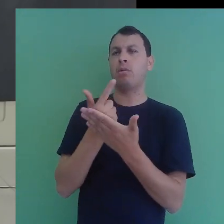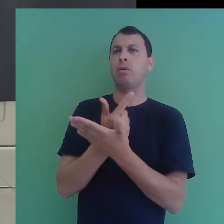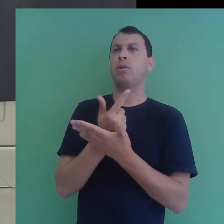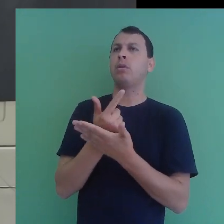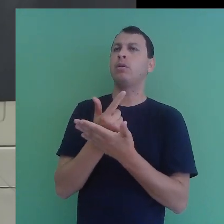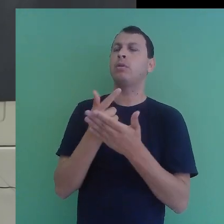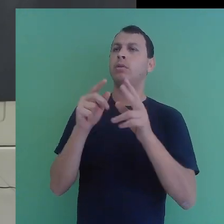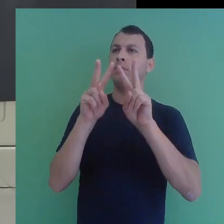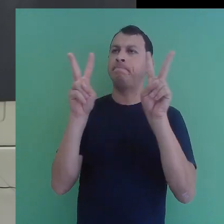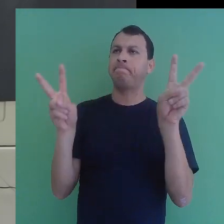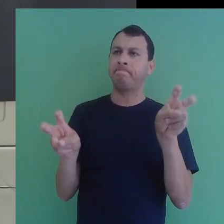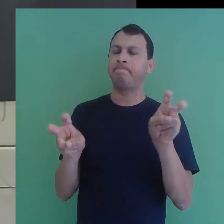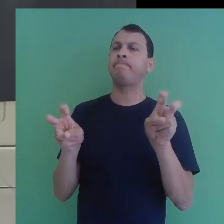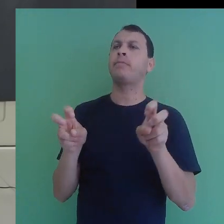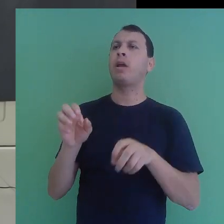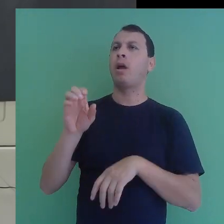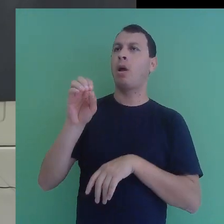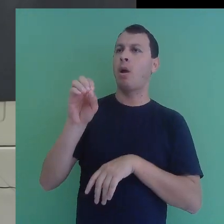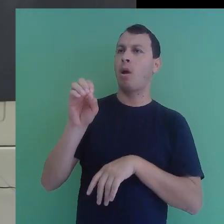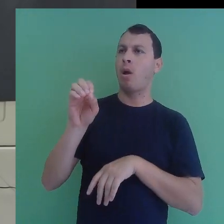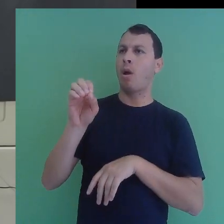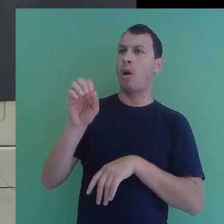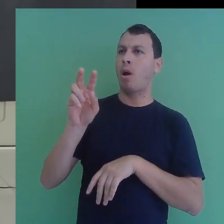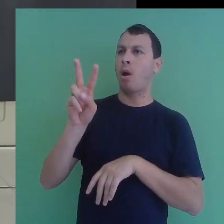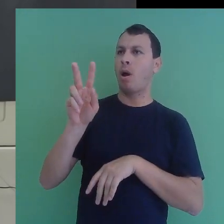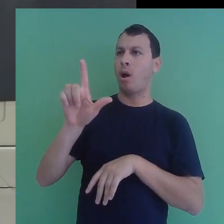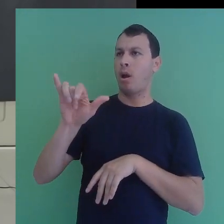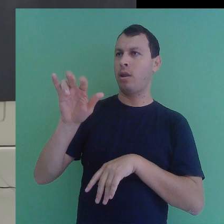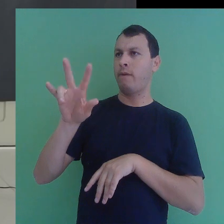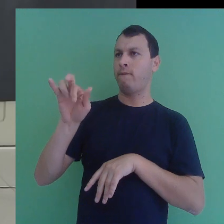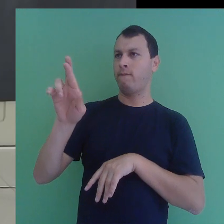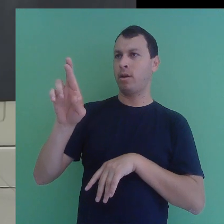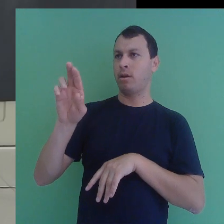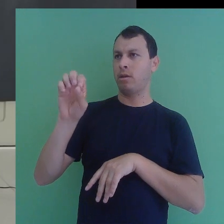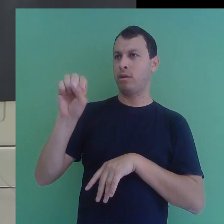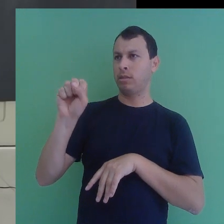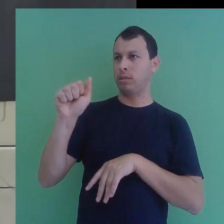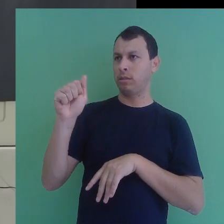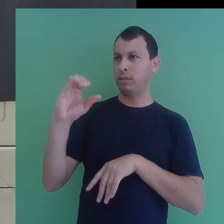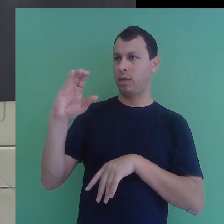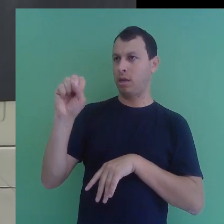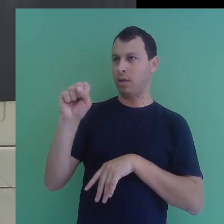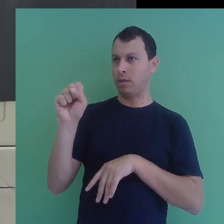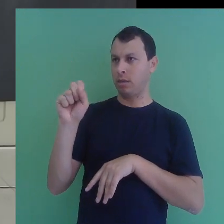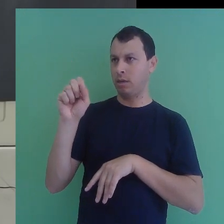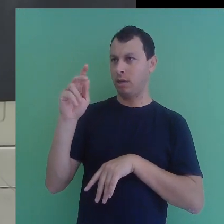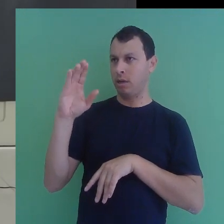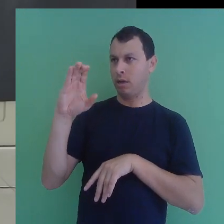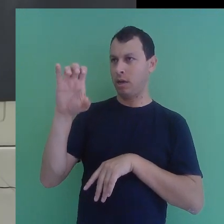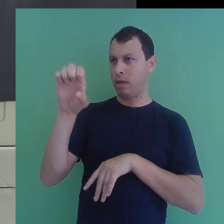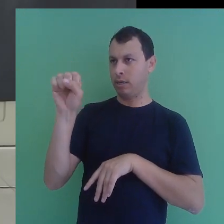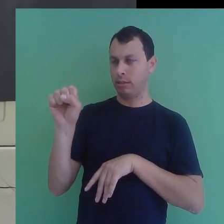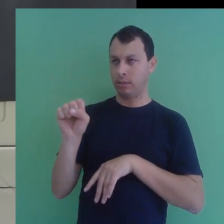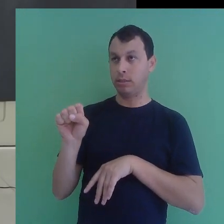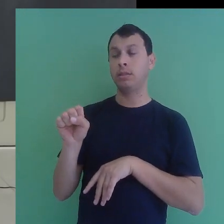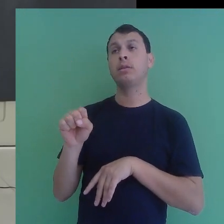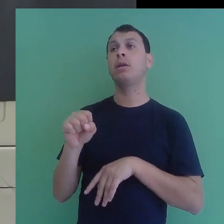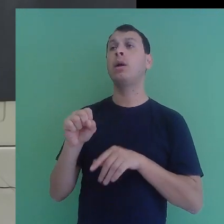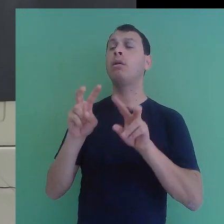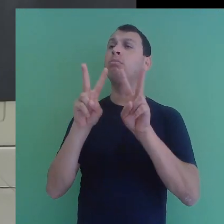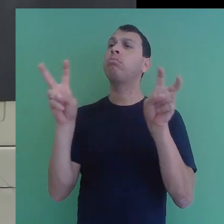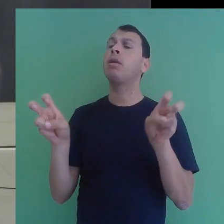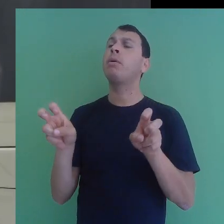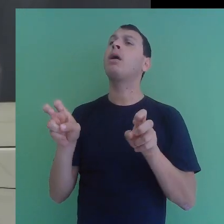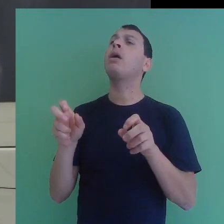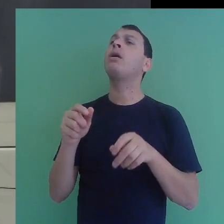livro do psicólogo Oliver Sacks. O nome do livro é Vendo Vozes. É um livro maravilhoso para quem quer começar a aprender sobre a